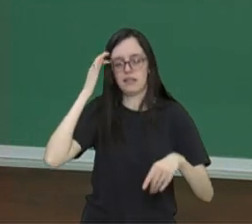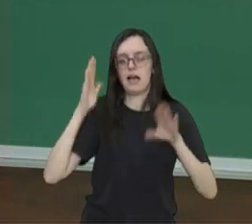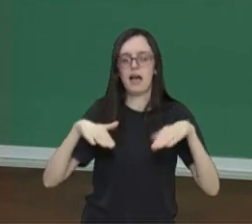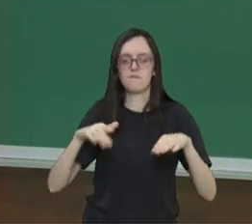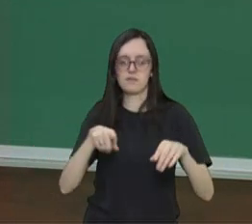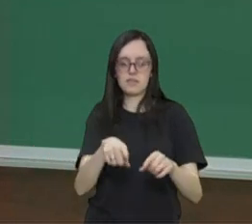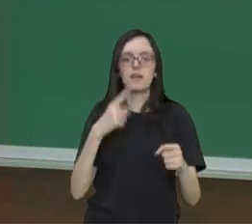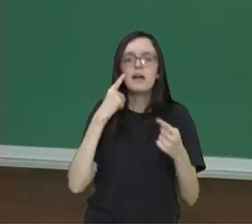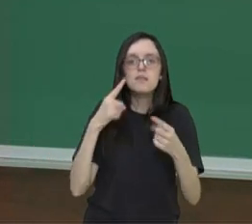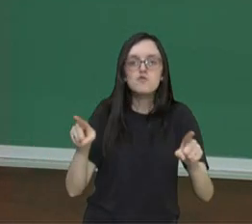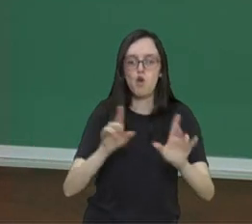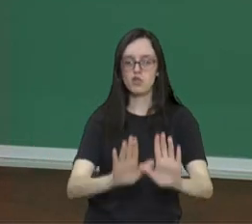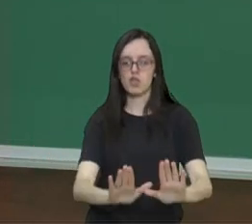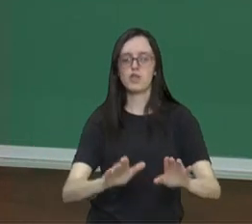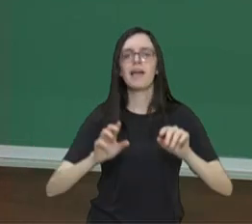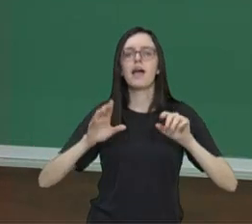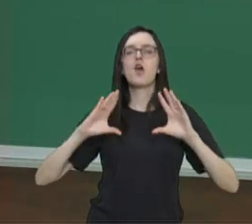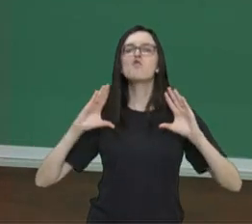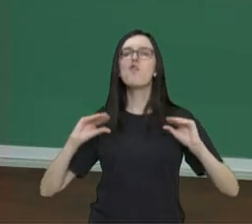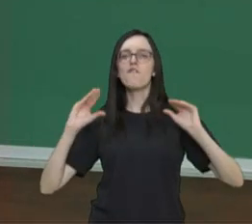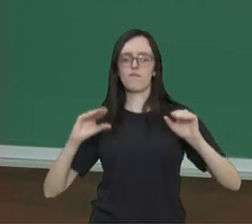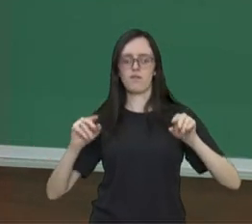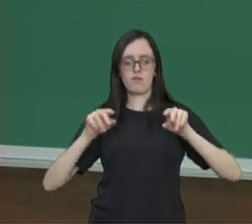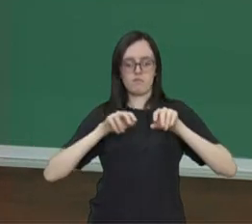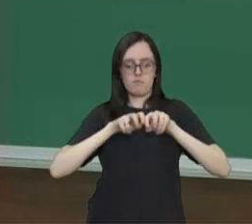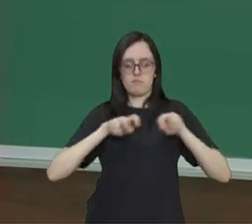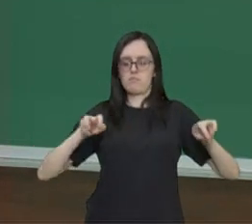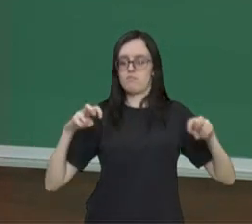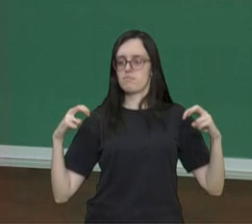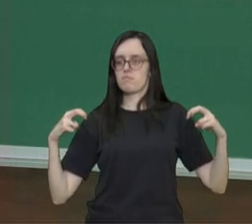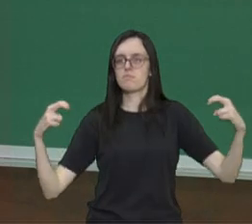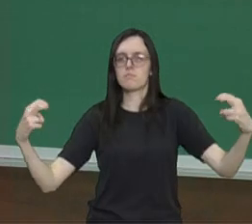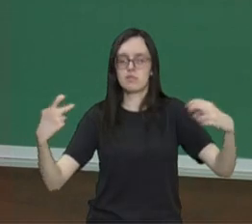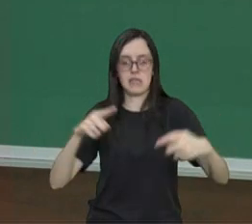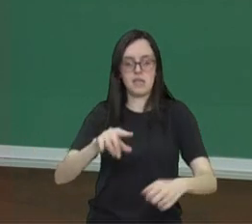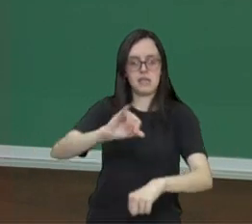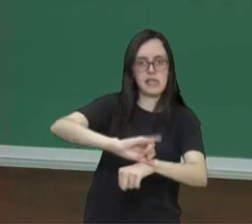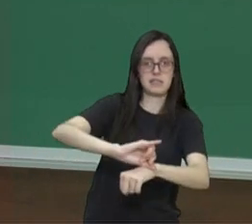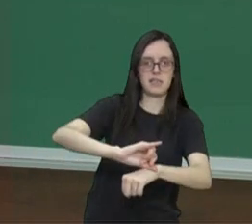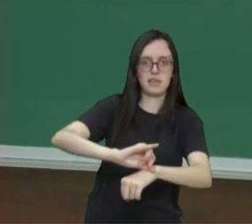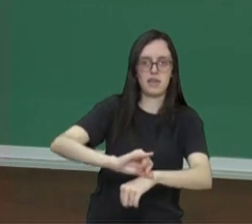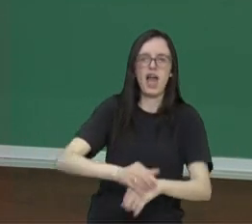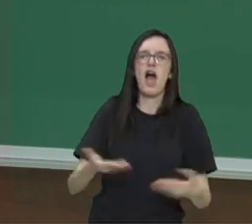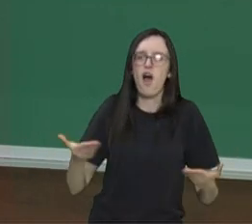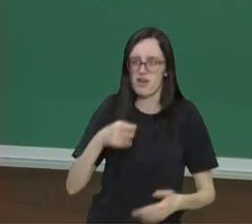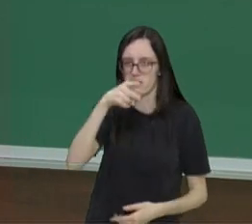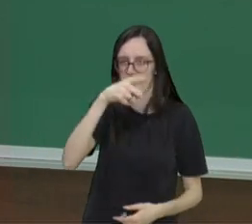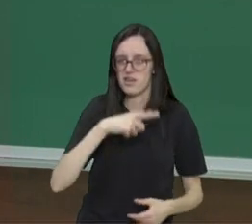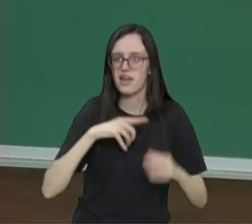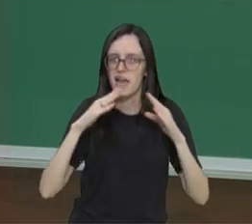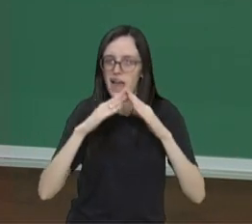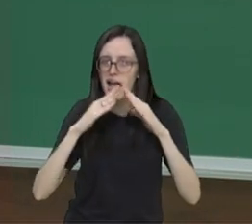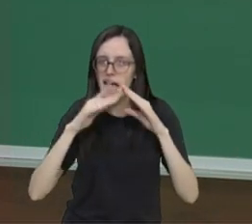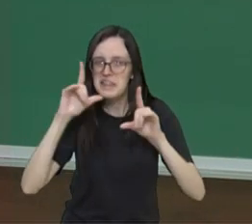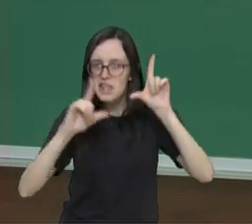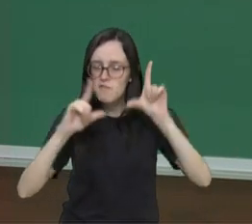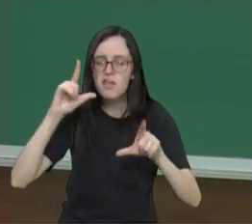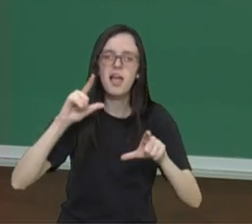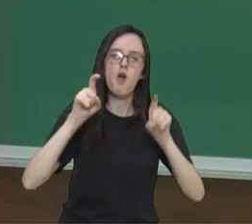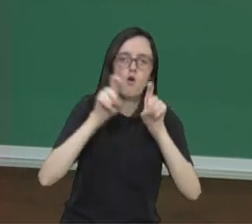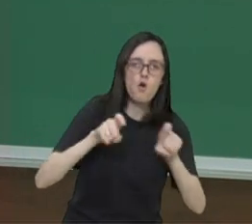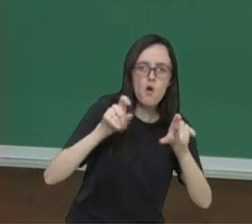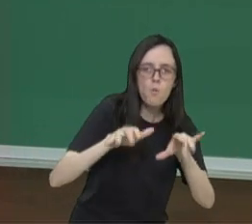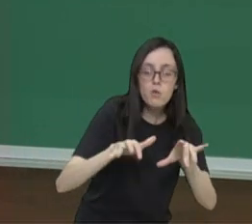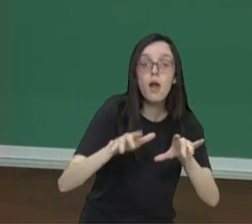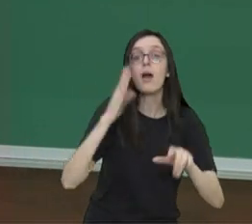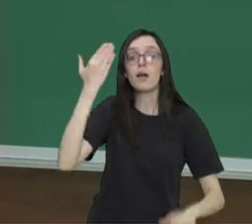em volta do grande aparelho de rádio. O que é a televisão hoje para sua casa e algumas vezes o computador, nos